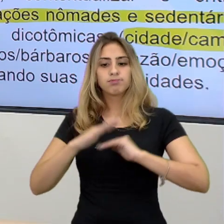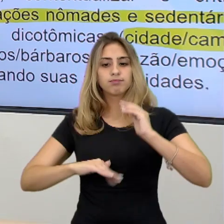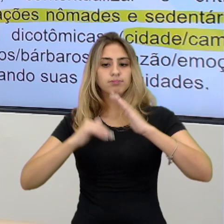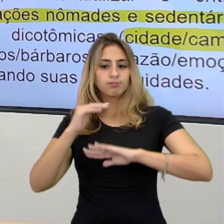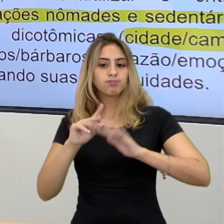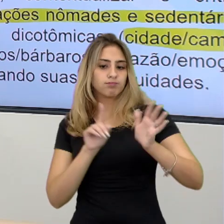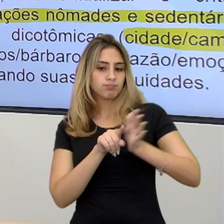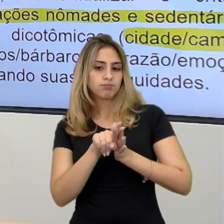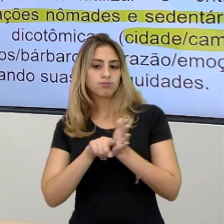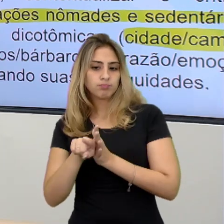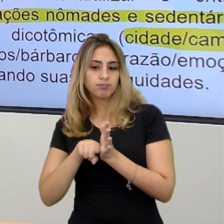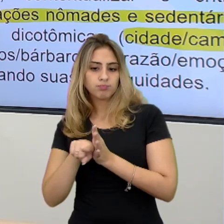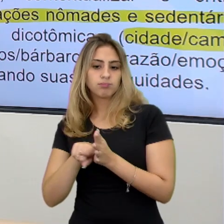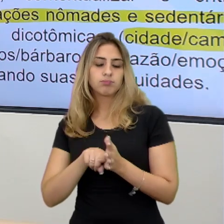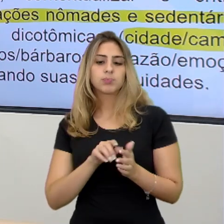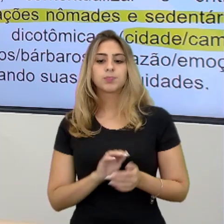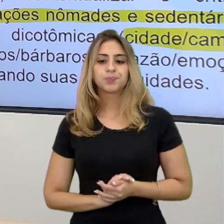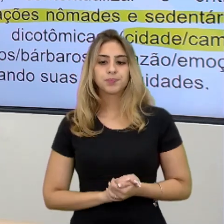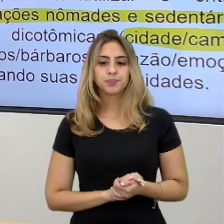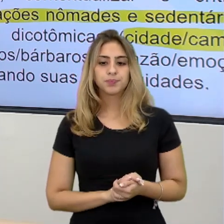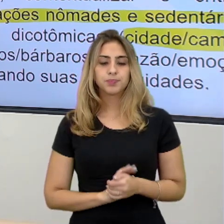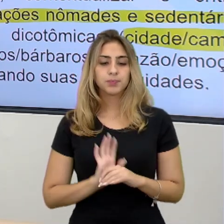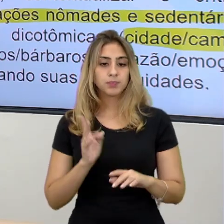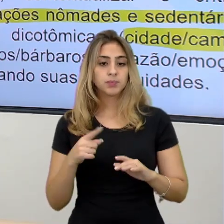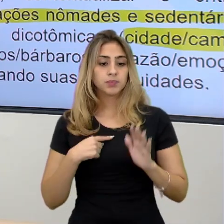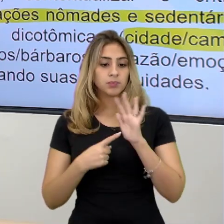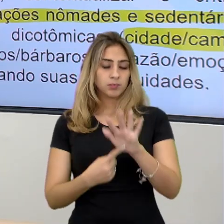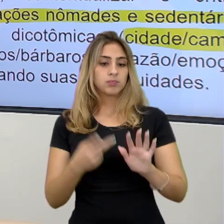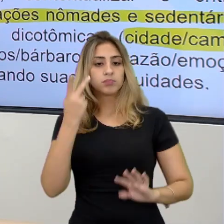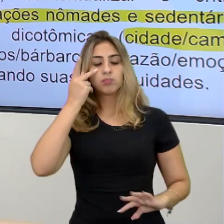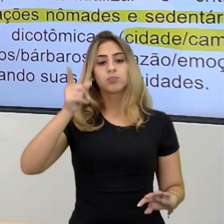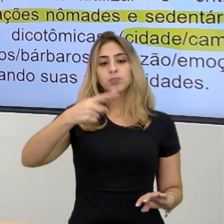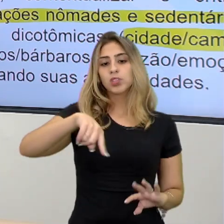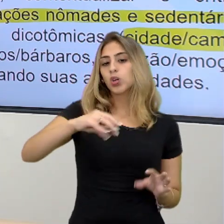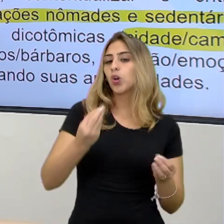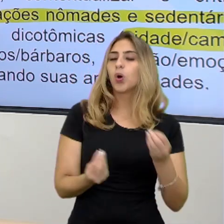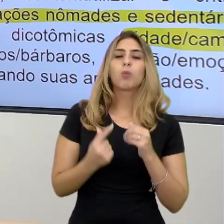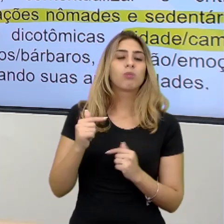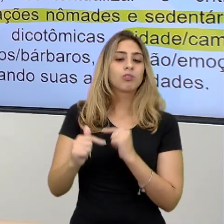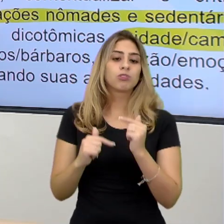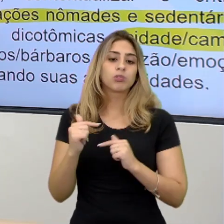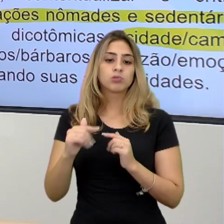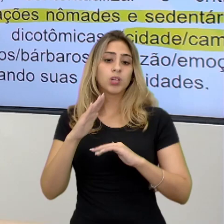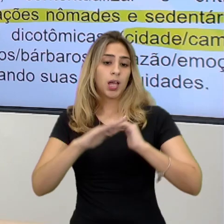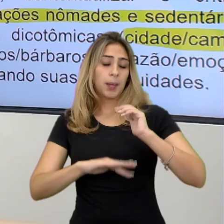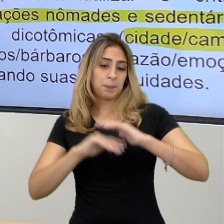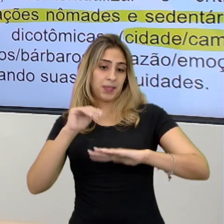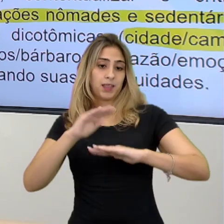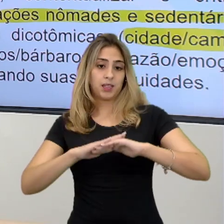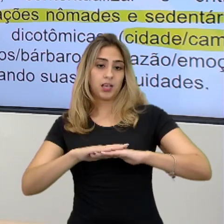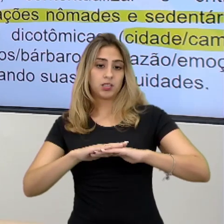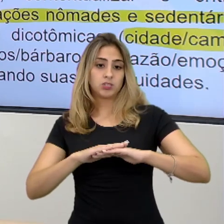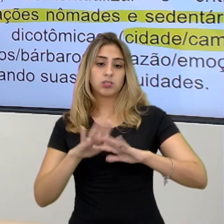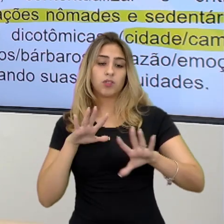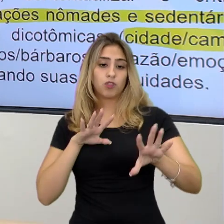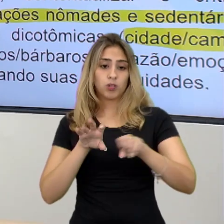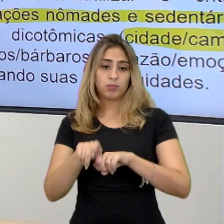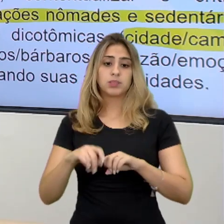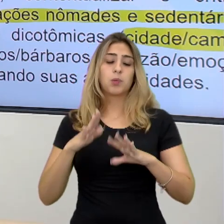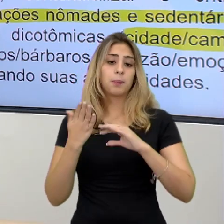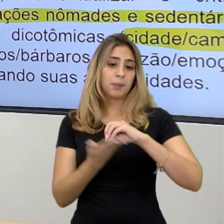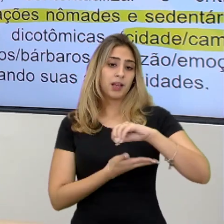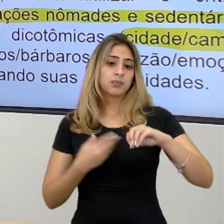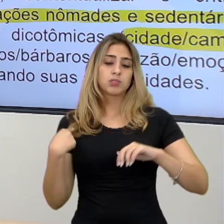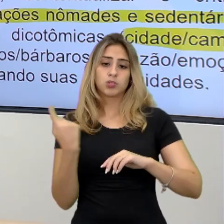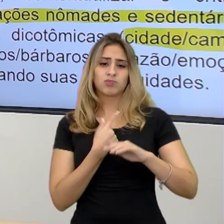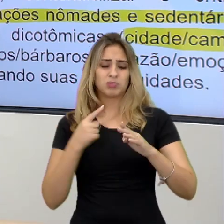habilidade de investigação e análise, e já mostramos para vocês como que funciona a habilidade da formação geral básica que